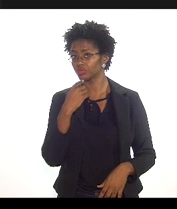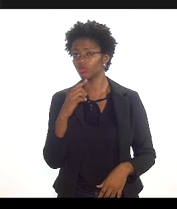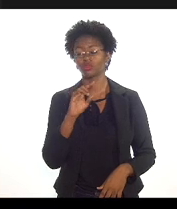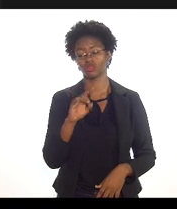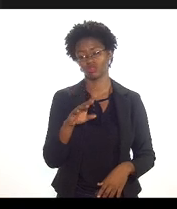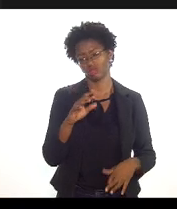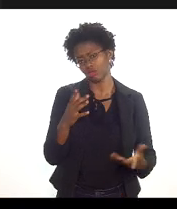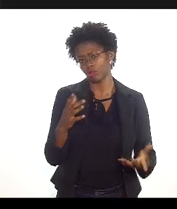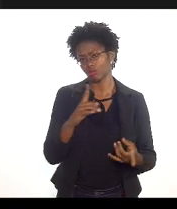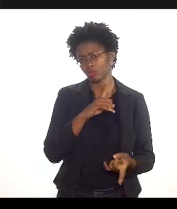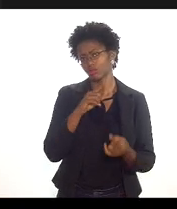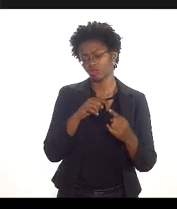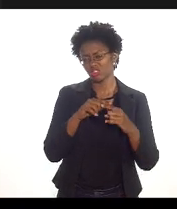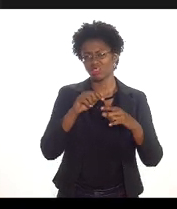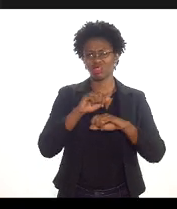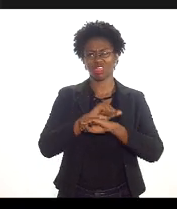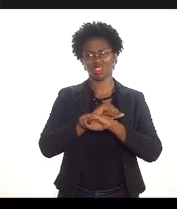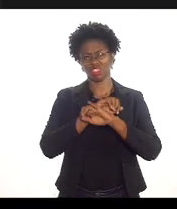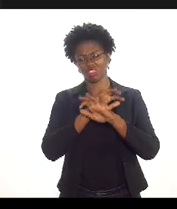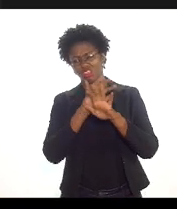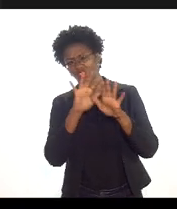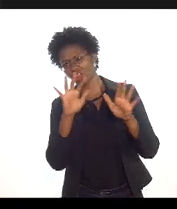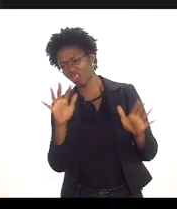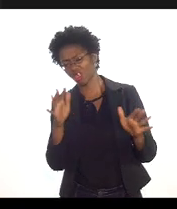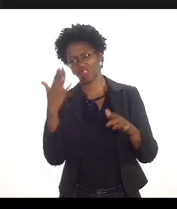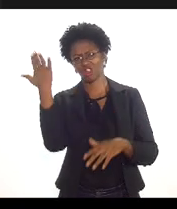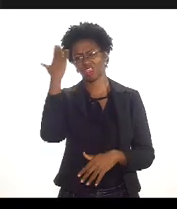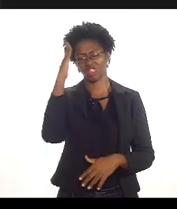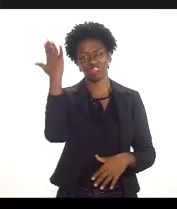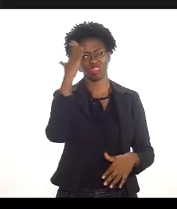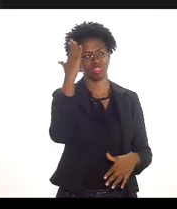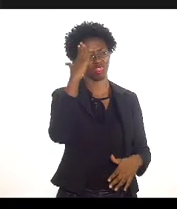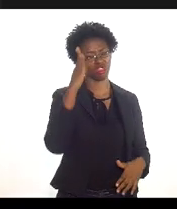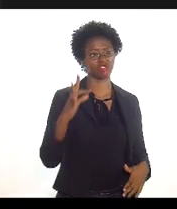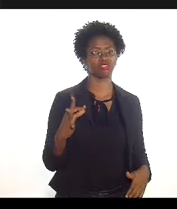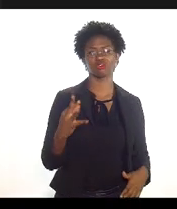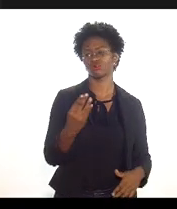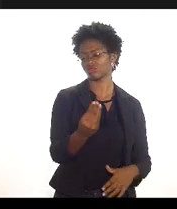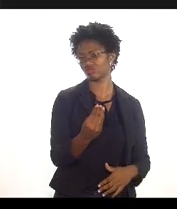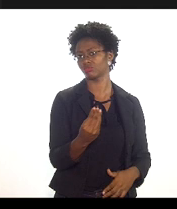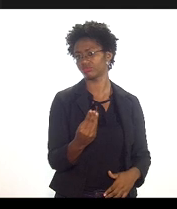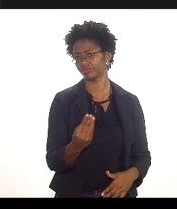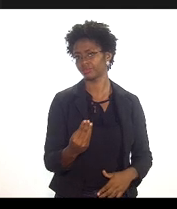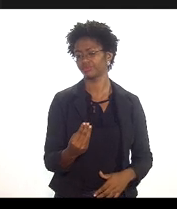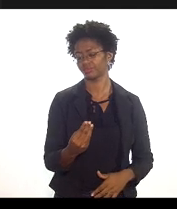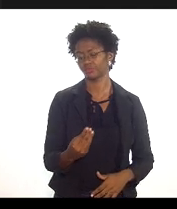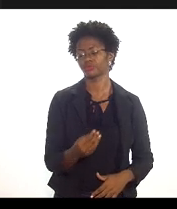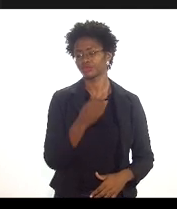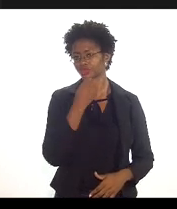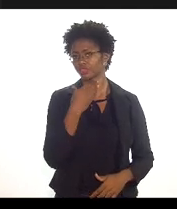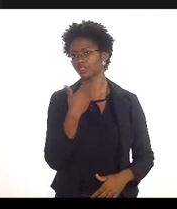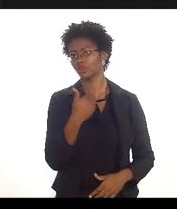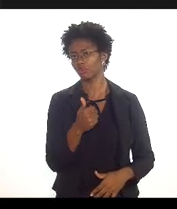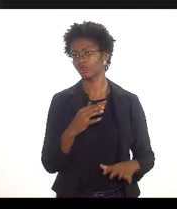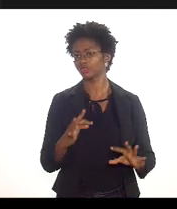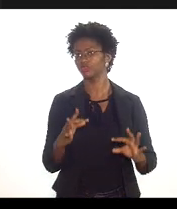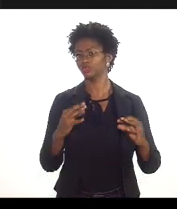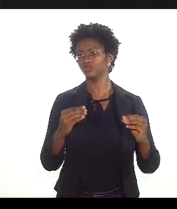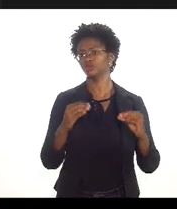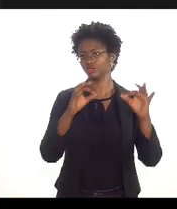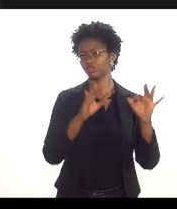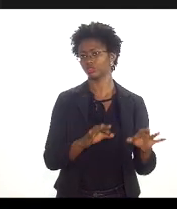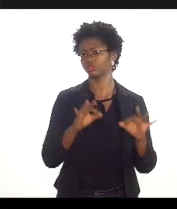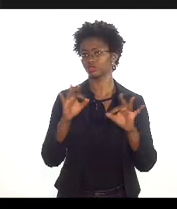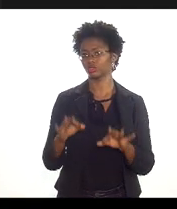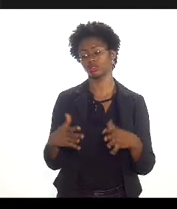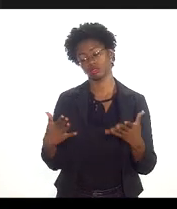transparência, em prol do entendimento de todos os entes, né, é bom que estejam tratados. Então, foi por isso que